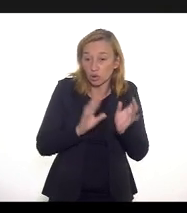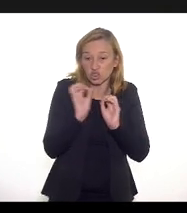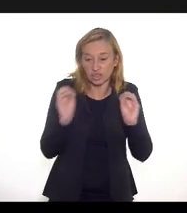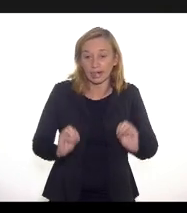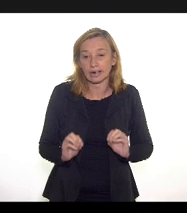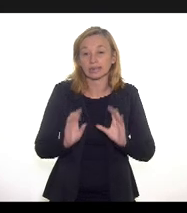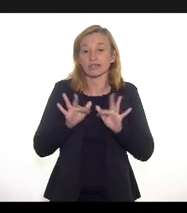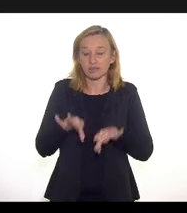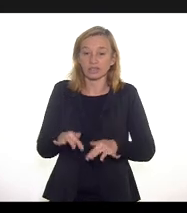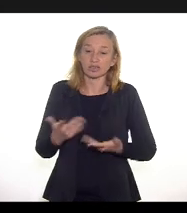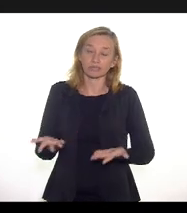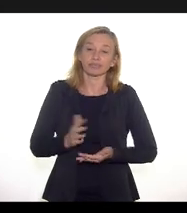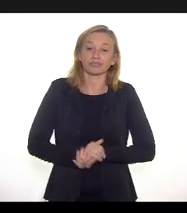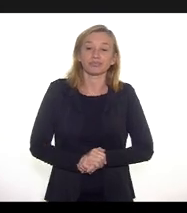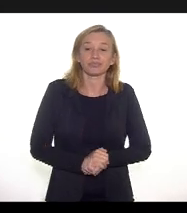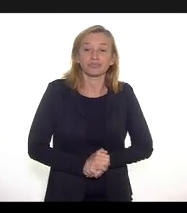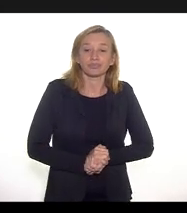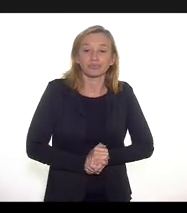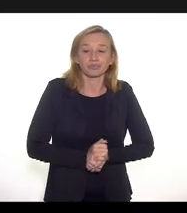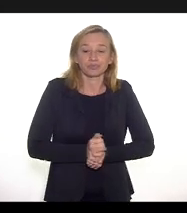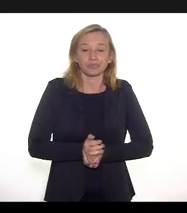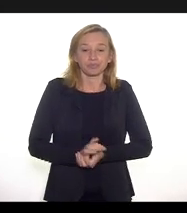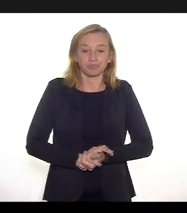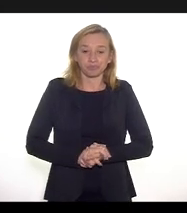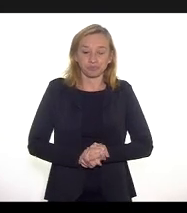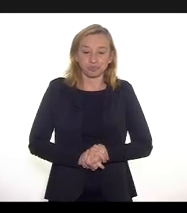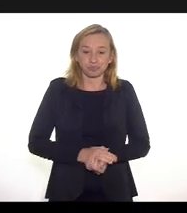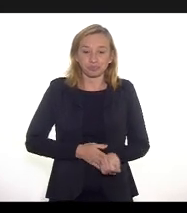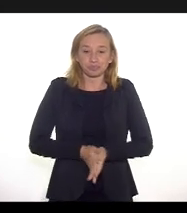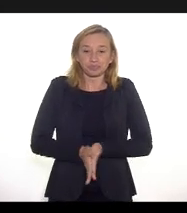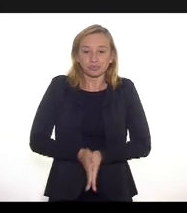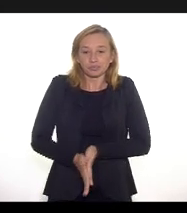tarde a todos e é isso.